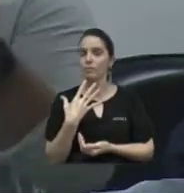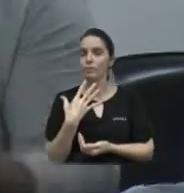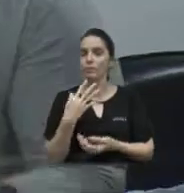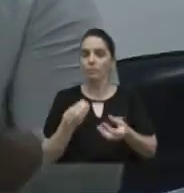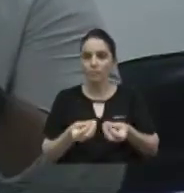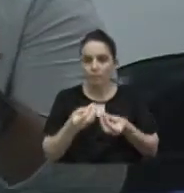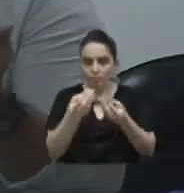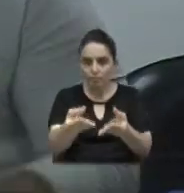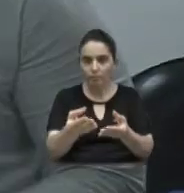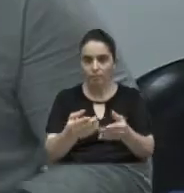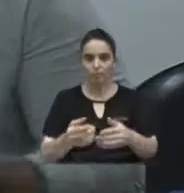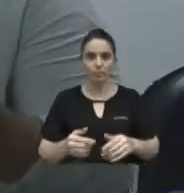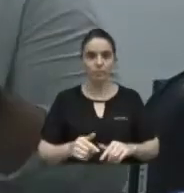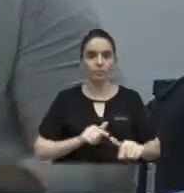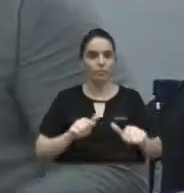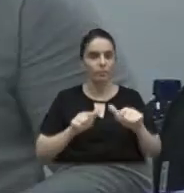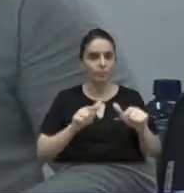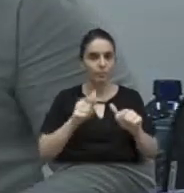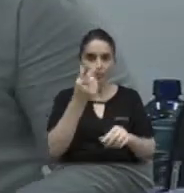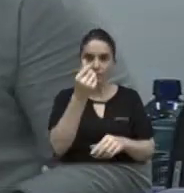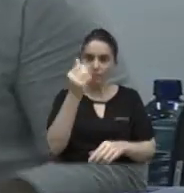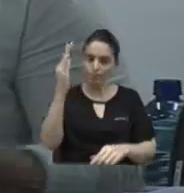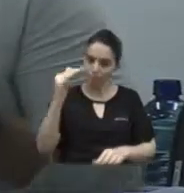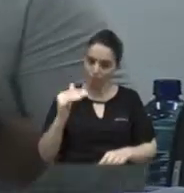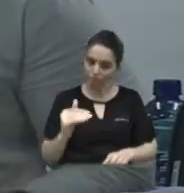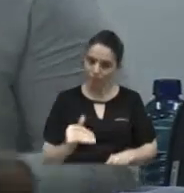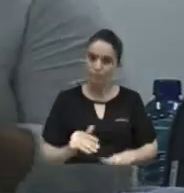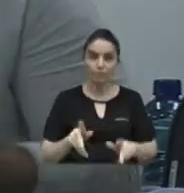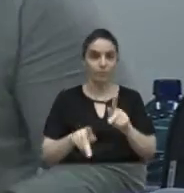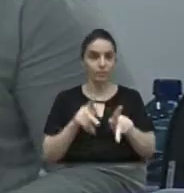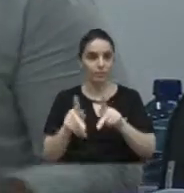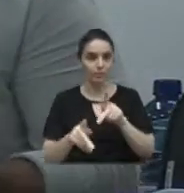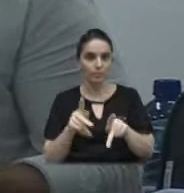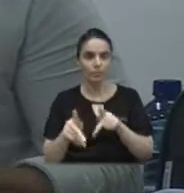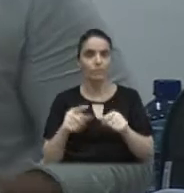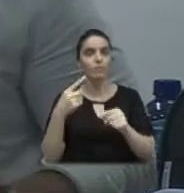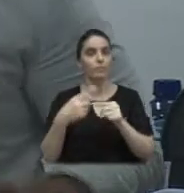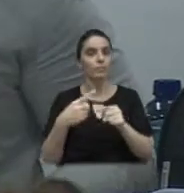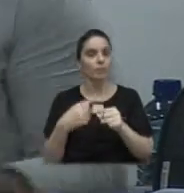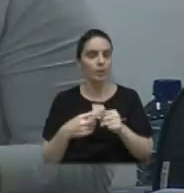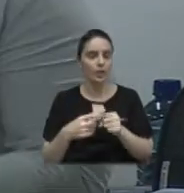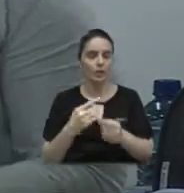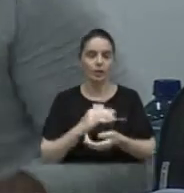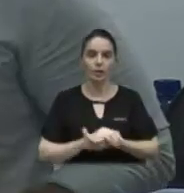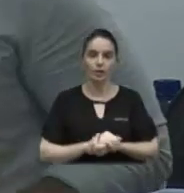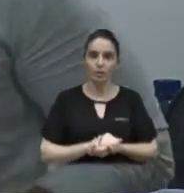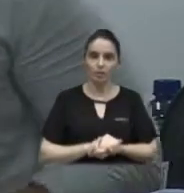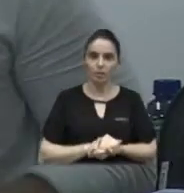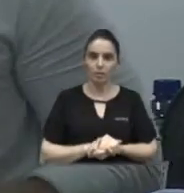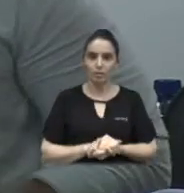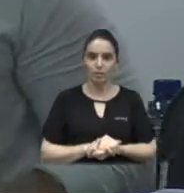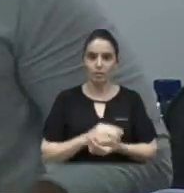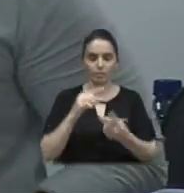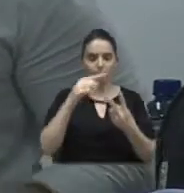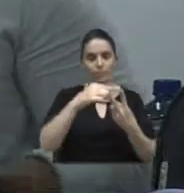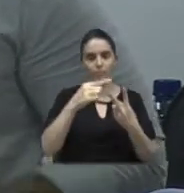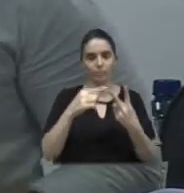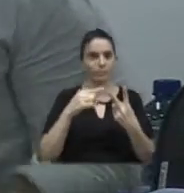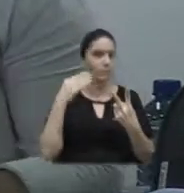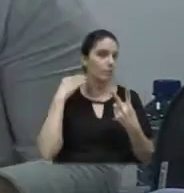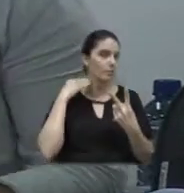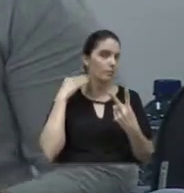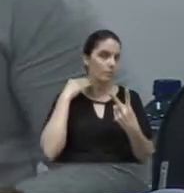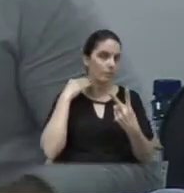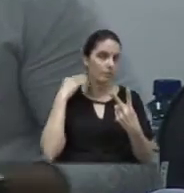serviços mais baratos à população, mesmo sabendo que esses dois bancos em questão